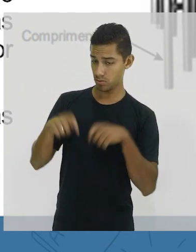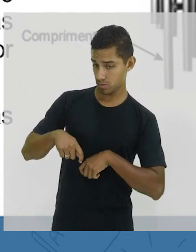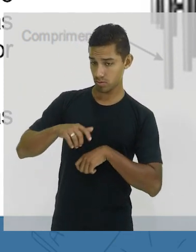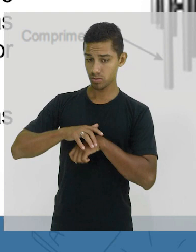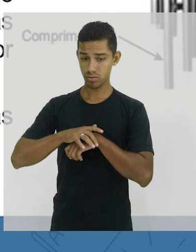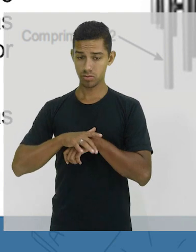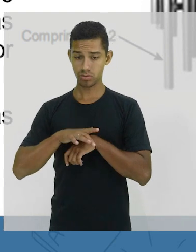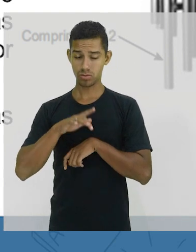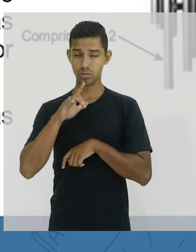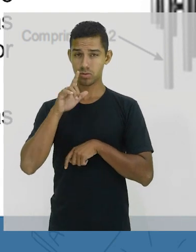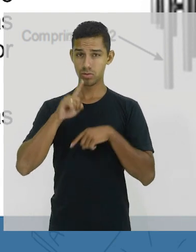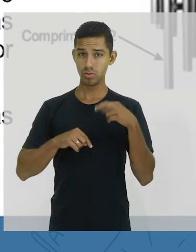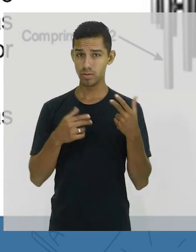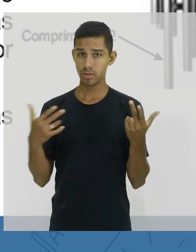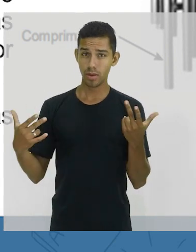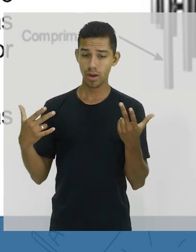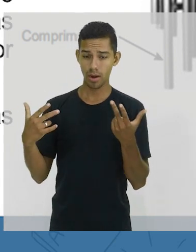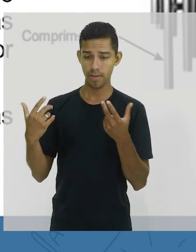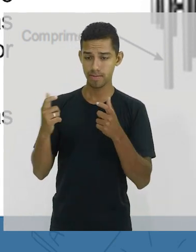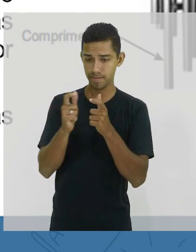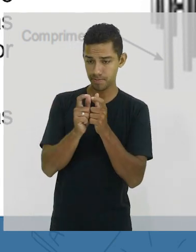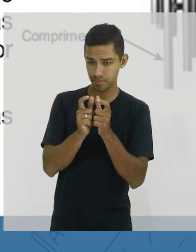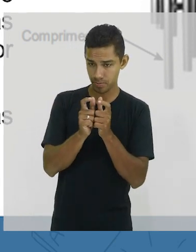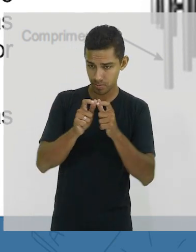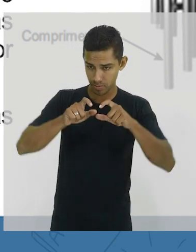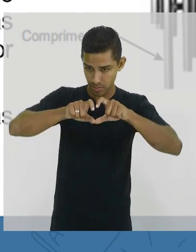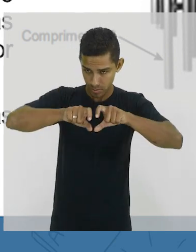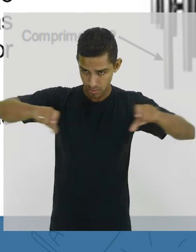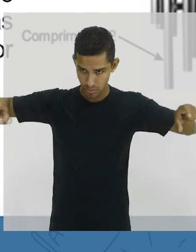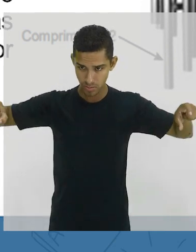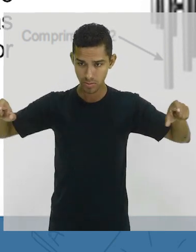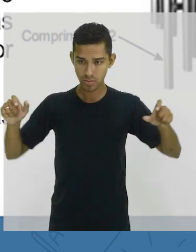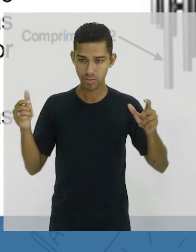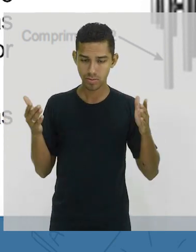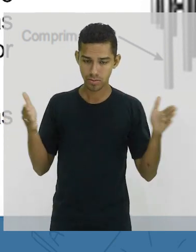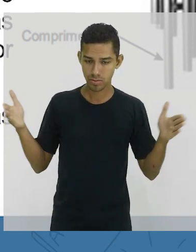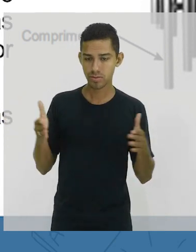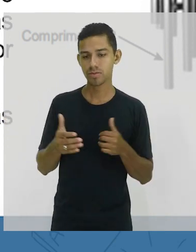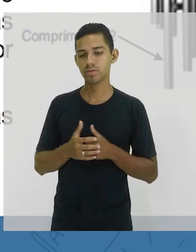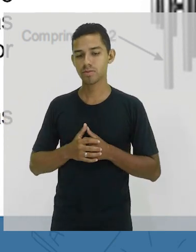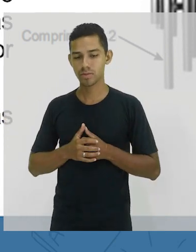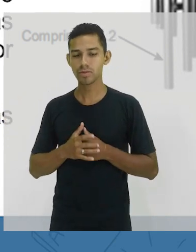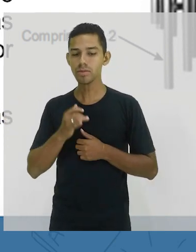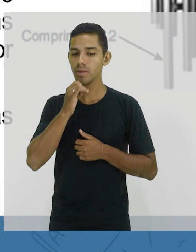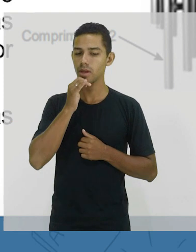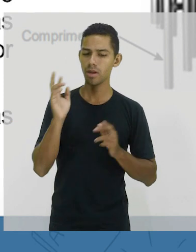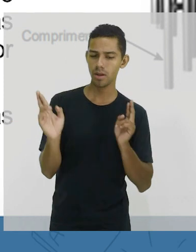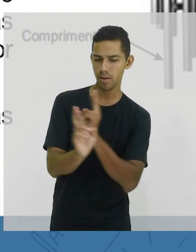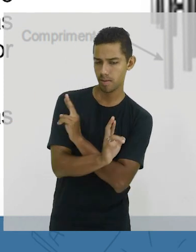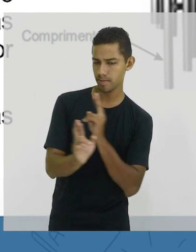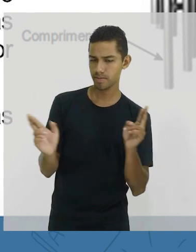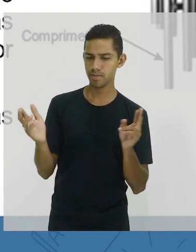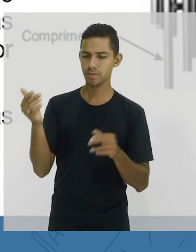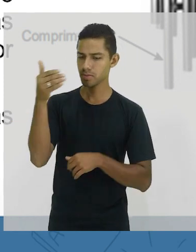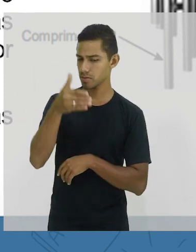emitido pela barra de maior comprimento. A relação entre as frequências